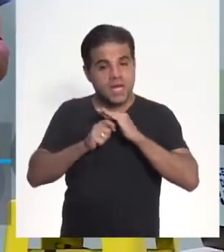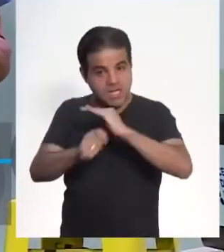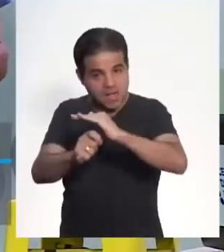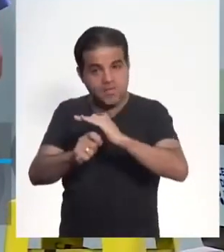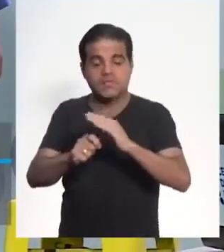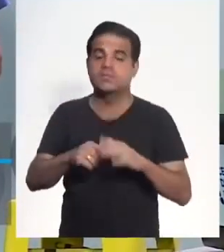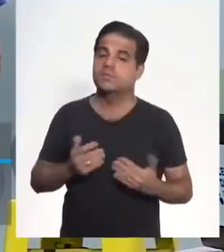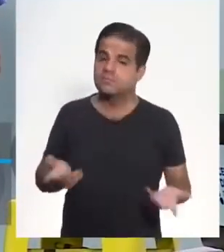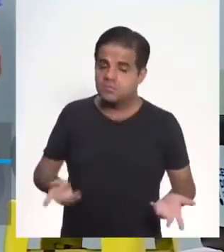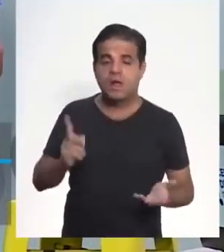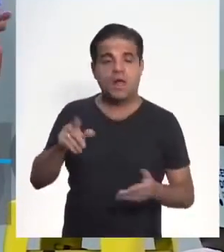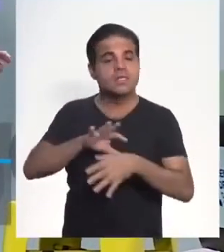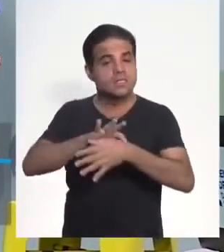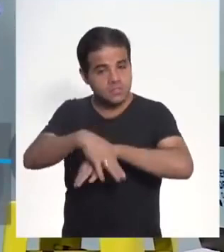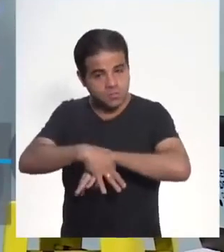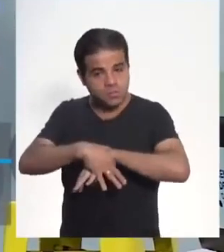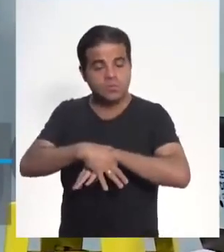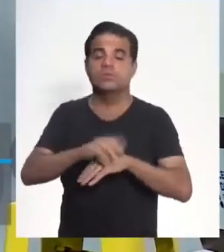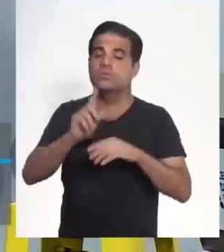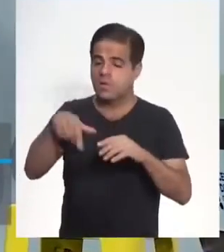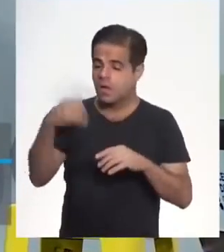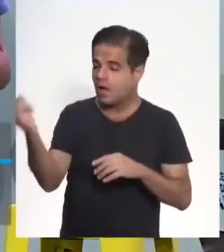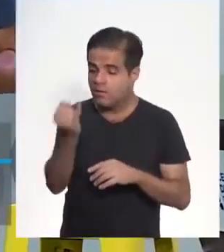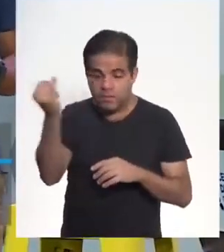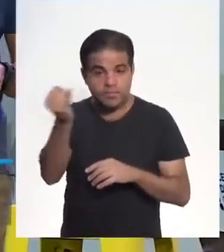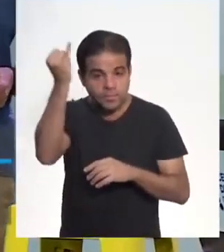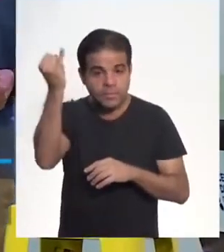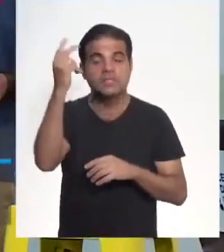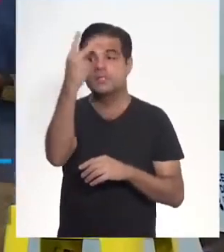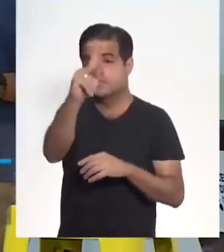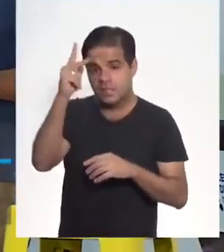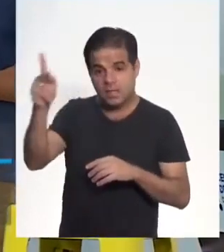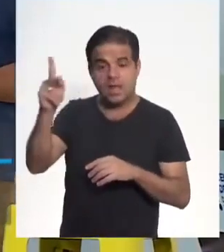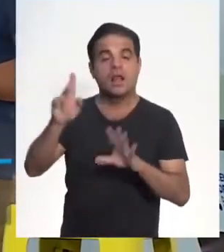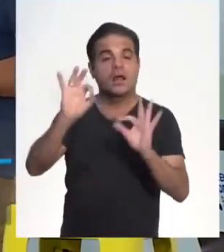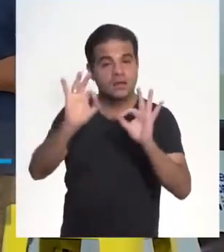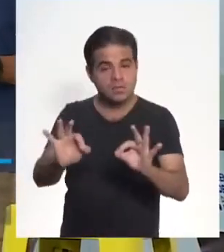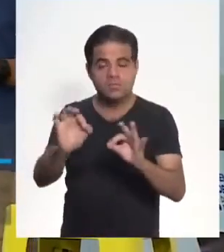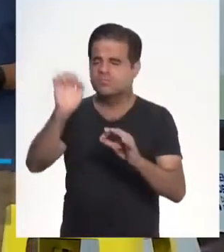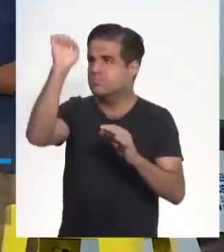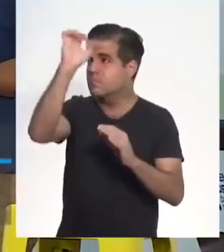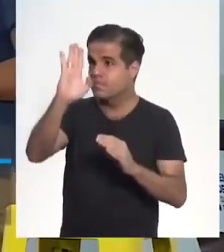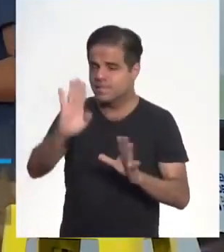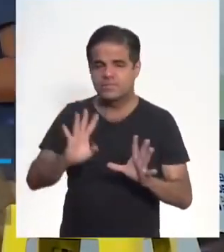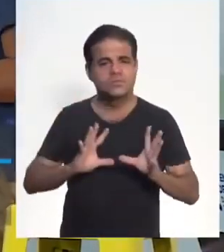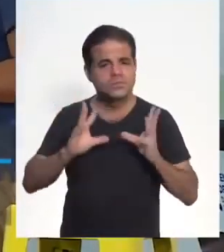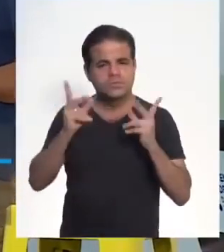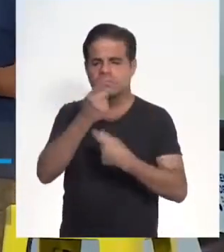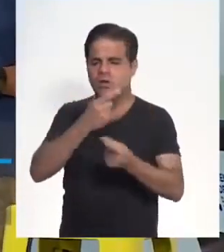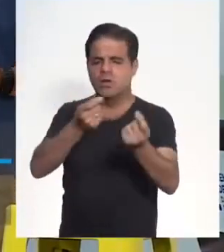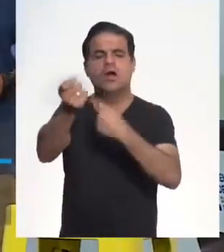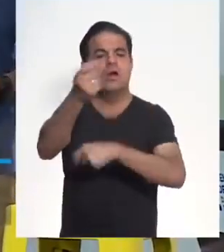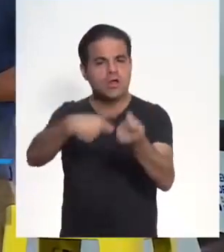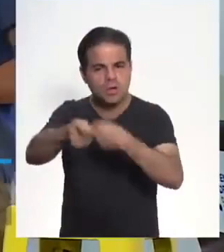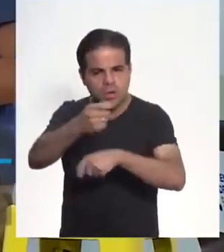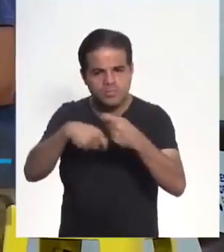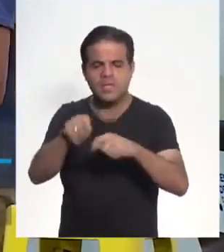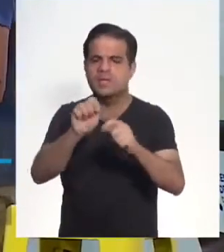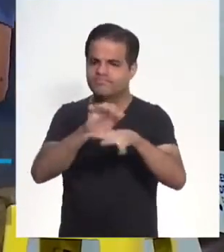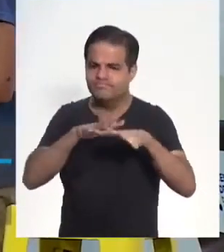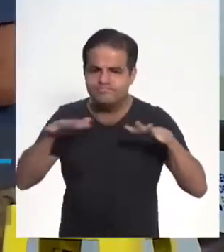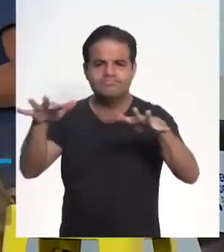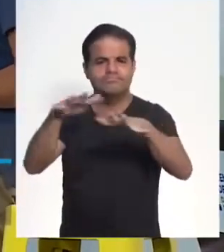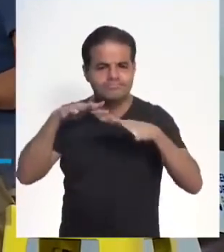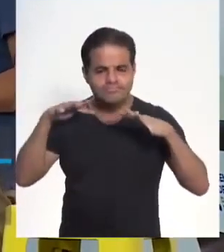É muito seguro, tá? E daí a importância dela hoje pro Brasil, para a economia de uma maneira geral. Tudo